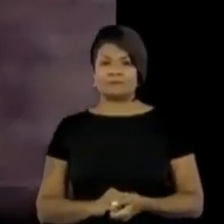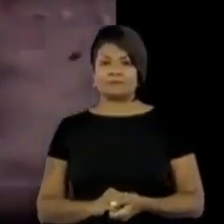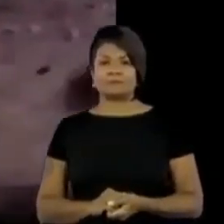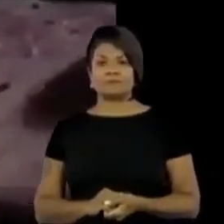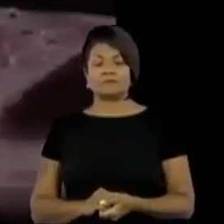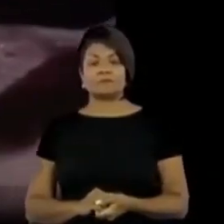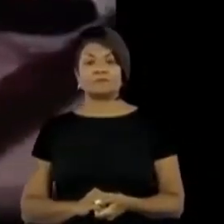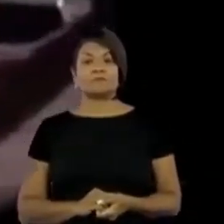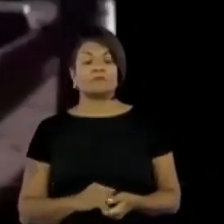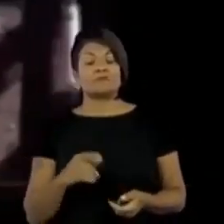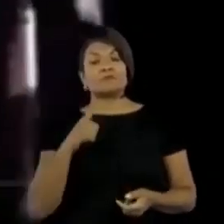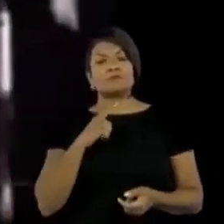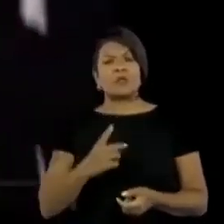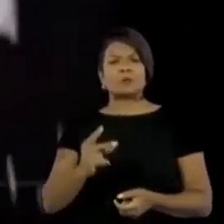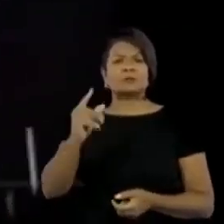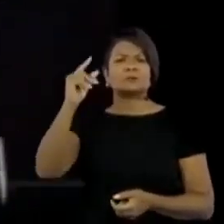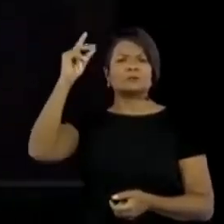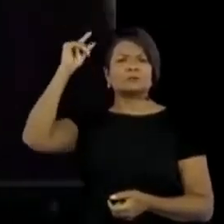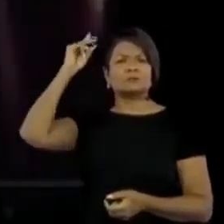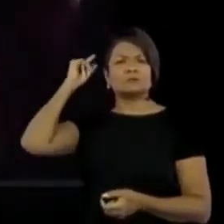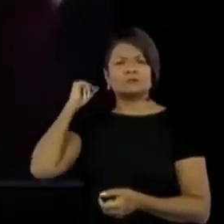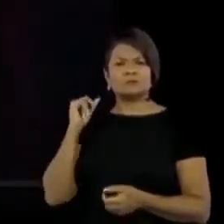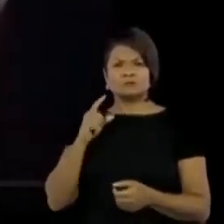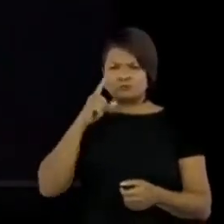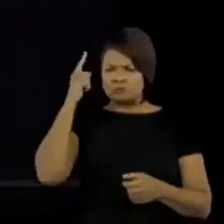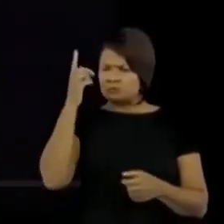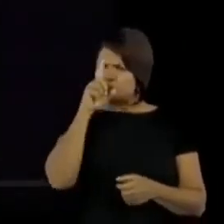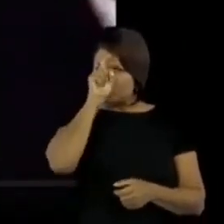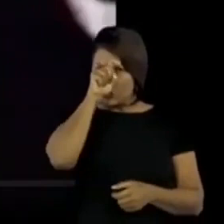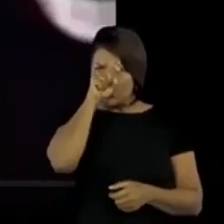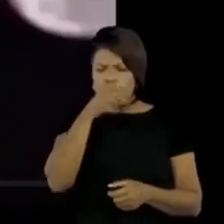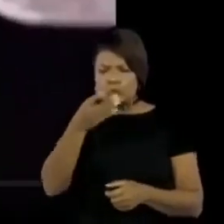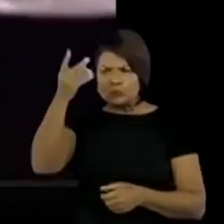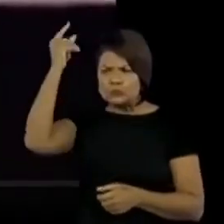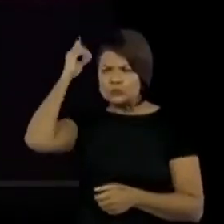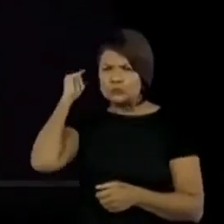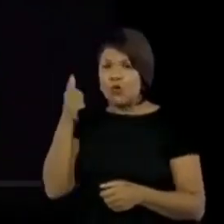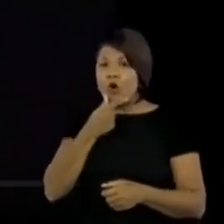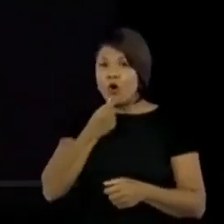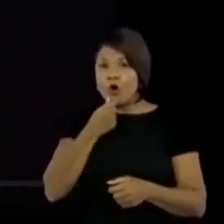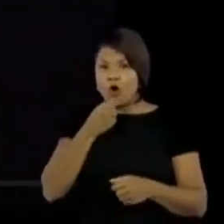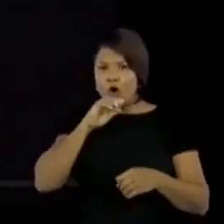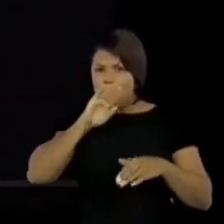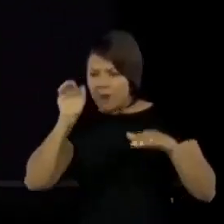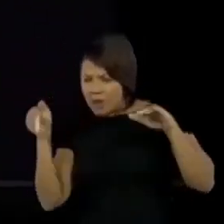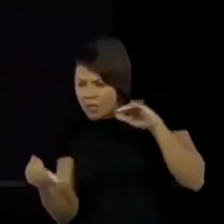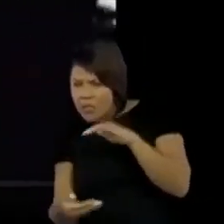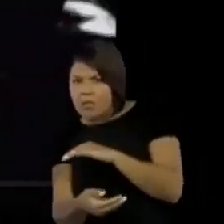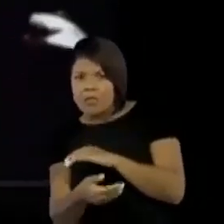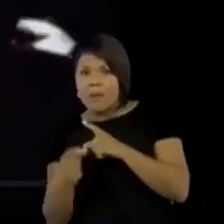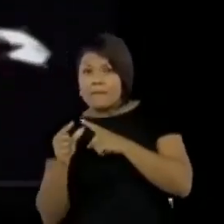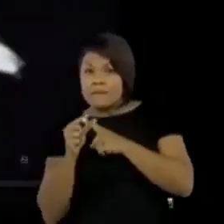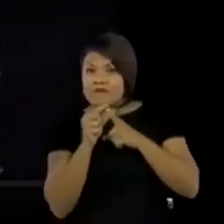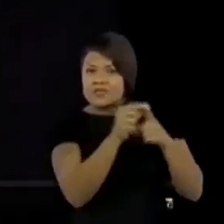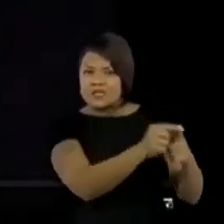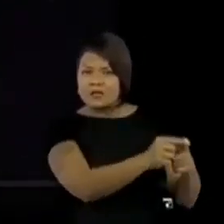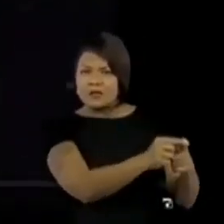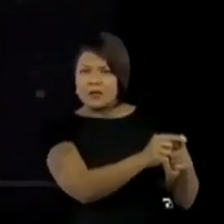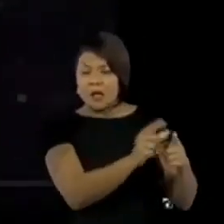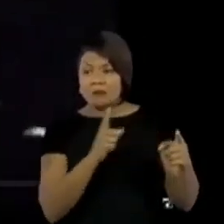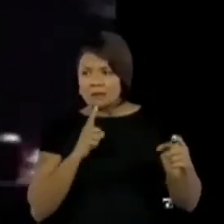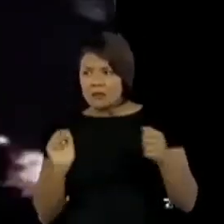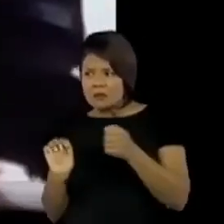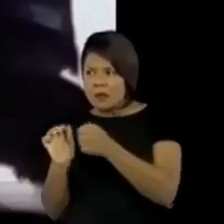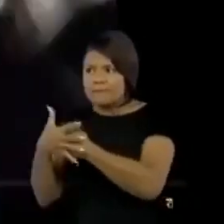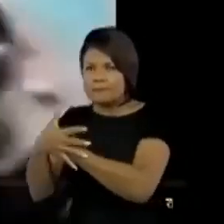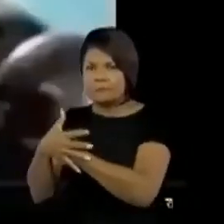Bruxo do Cosme Velho, homem subterrâneo, um mestre na periferia do capitalismo.